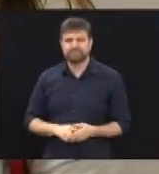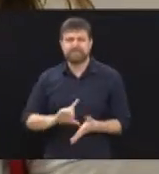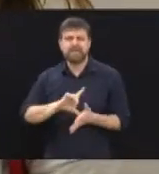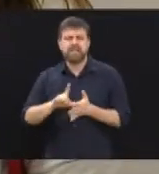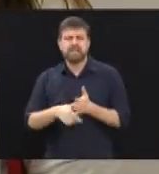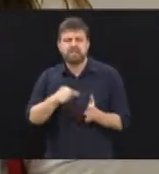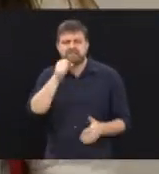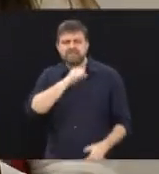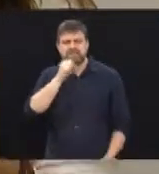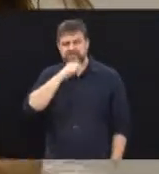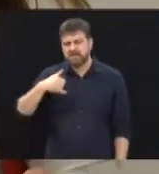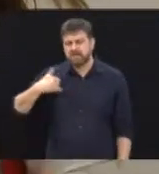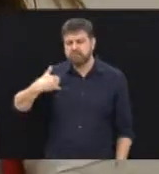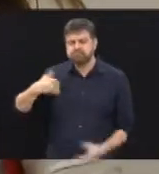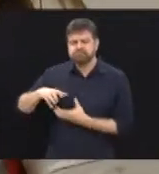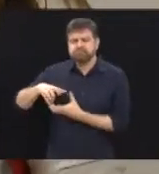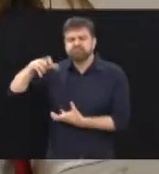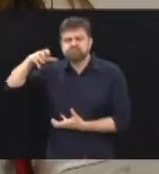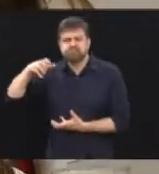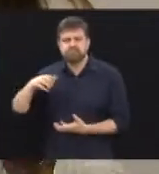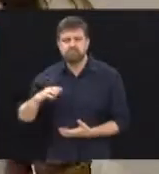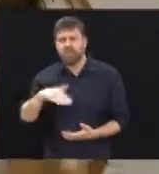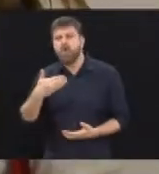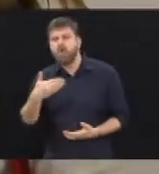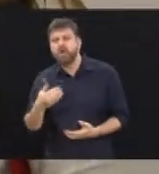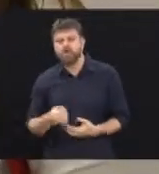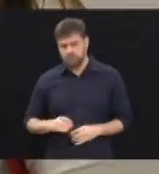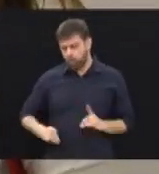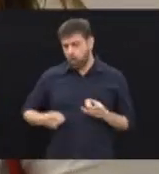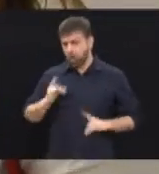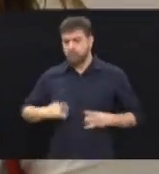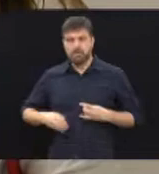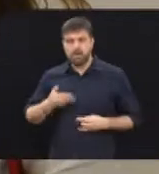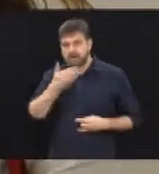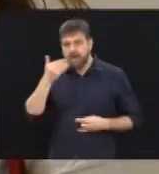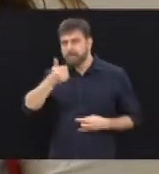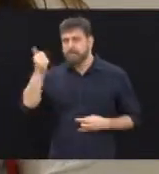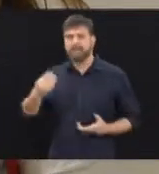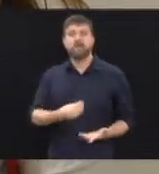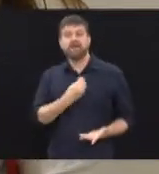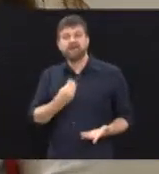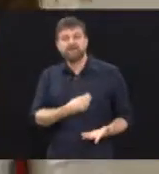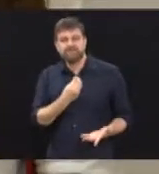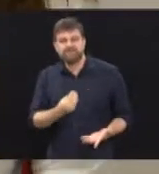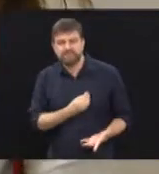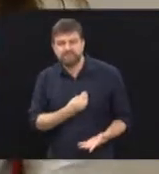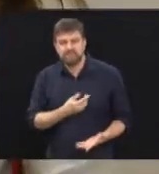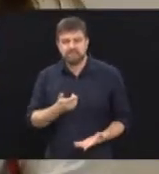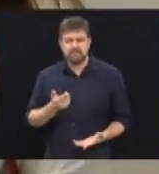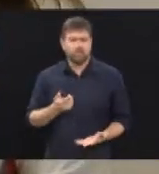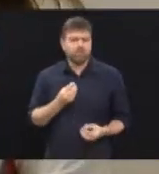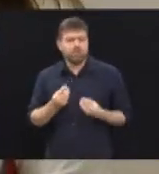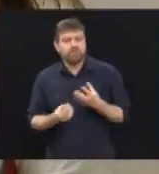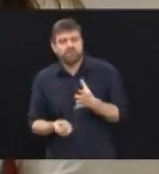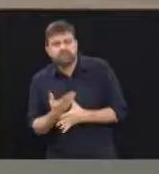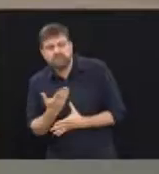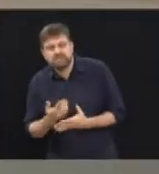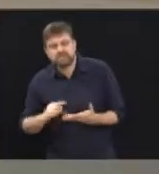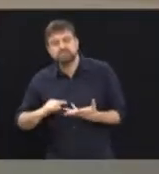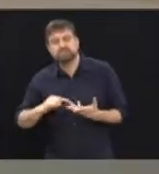idade, quais os hormônios que podem ajudar a melhorar a qualidade de vida? Pode ser a falta deles? Qual